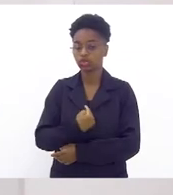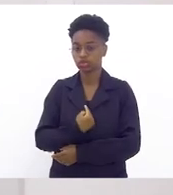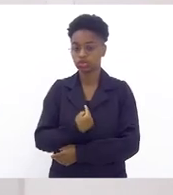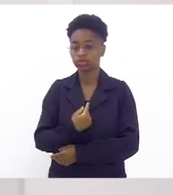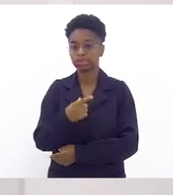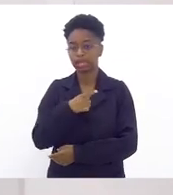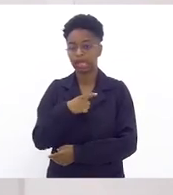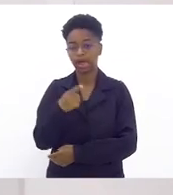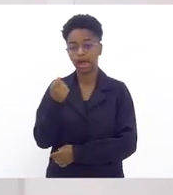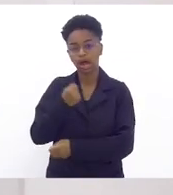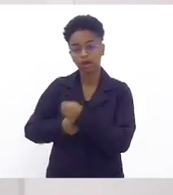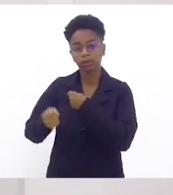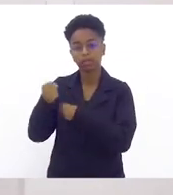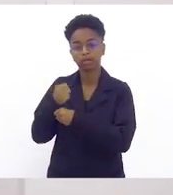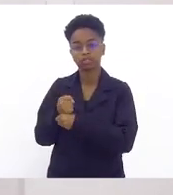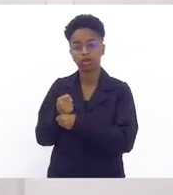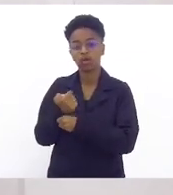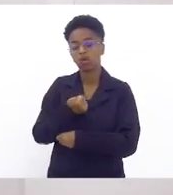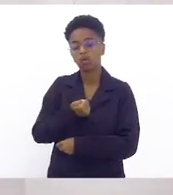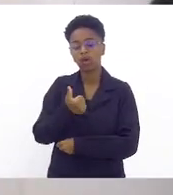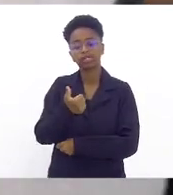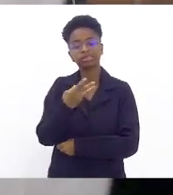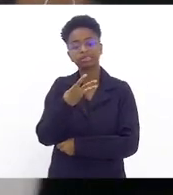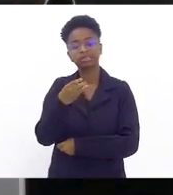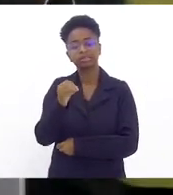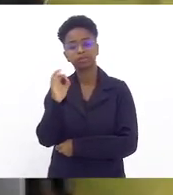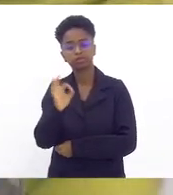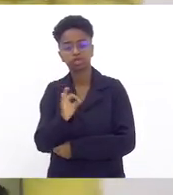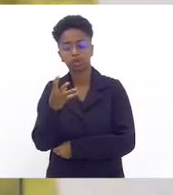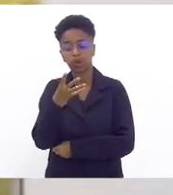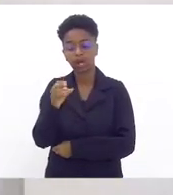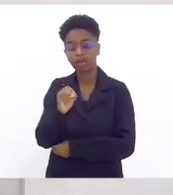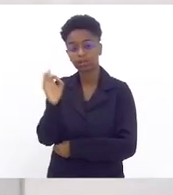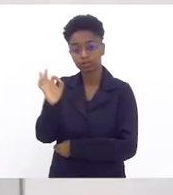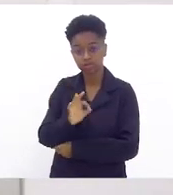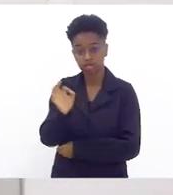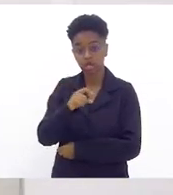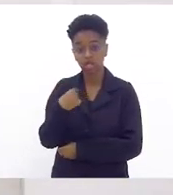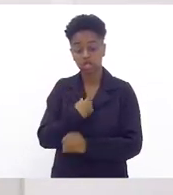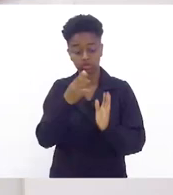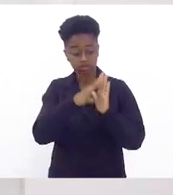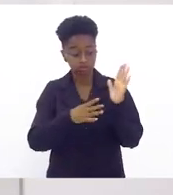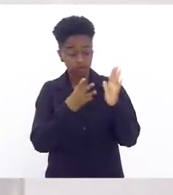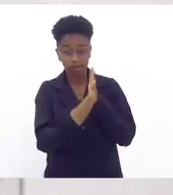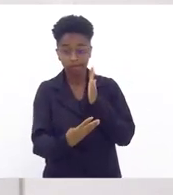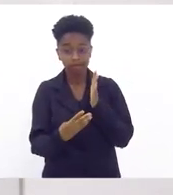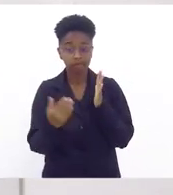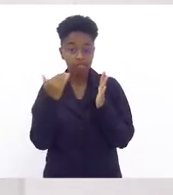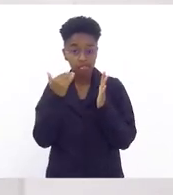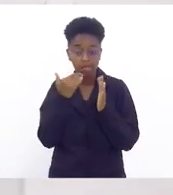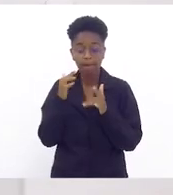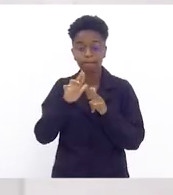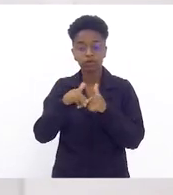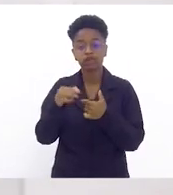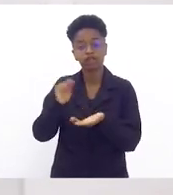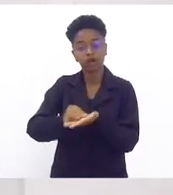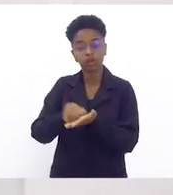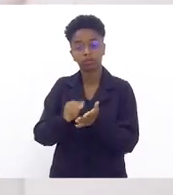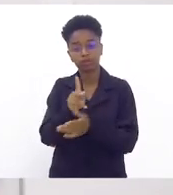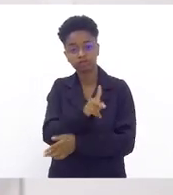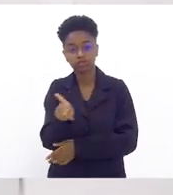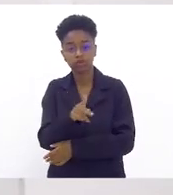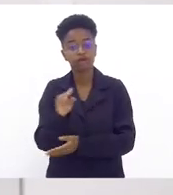o ano passado quase 30 40% da nossa grade foi desfalcada por falta de professor e por falta de